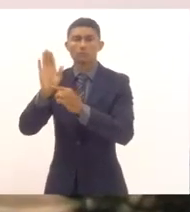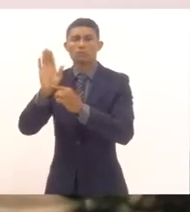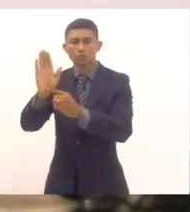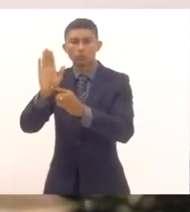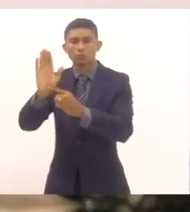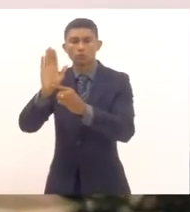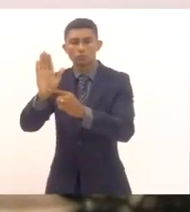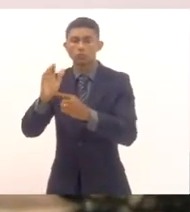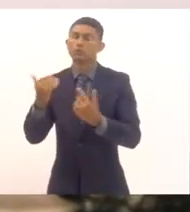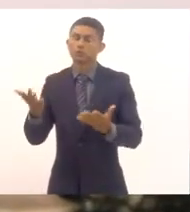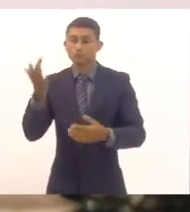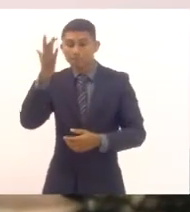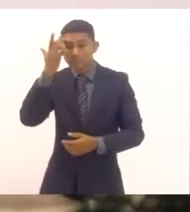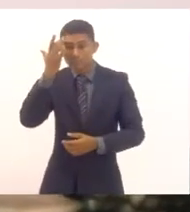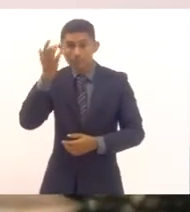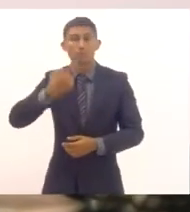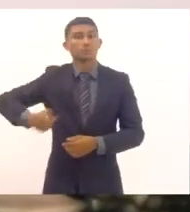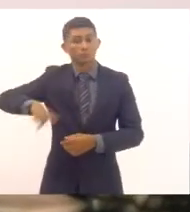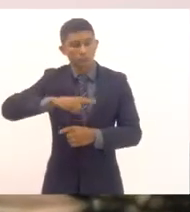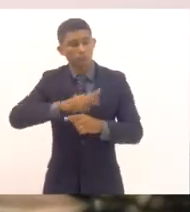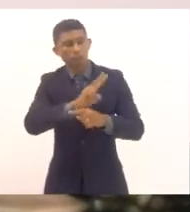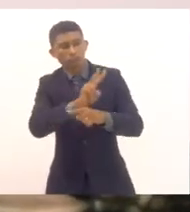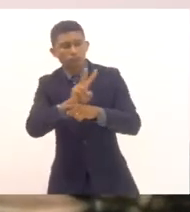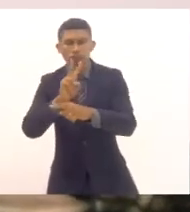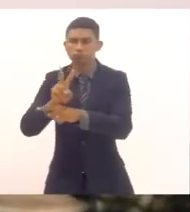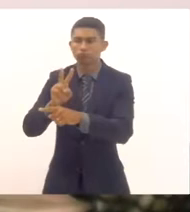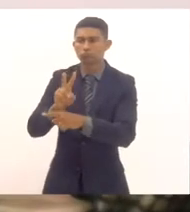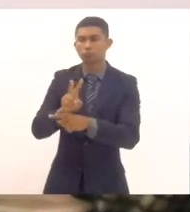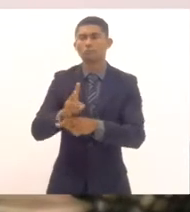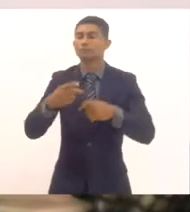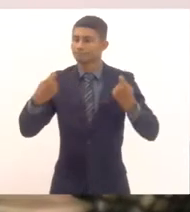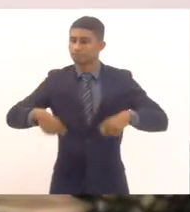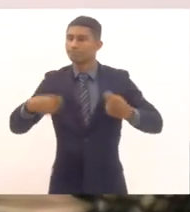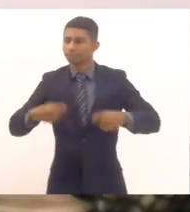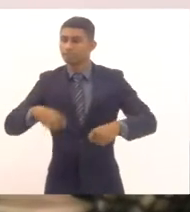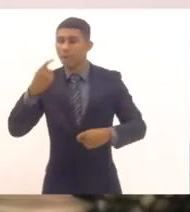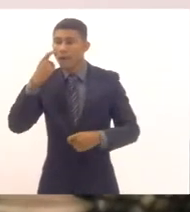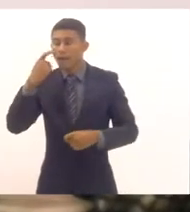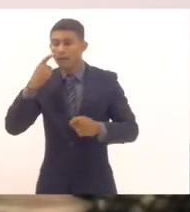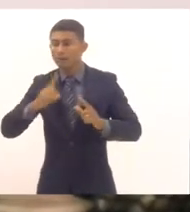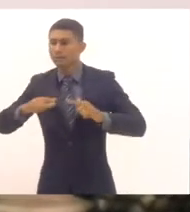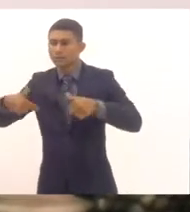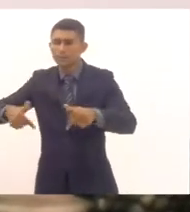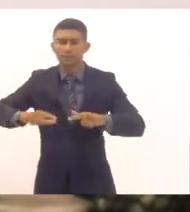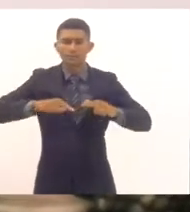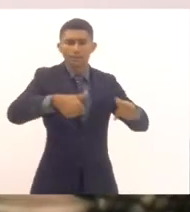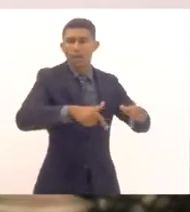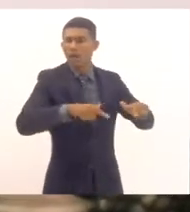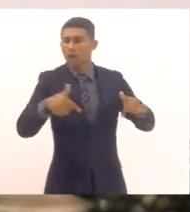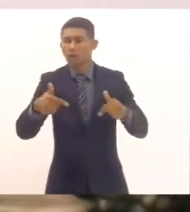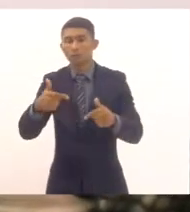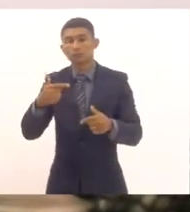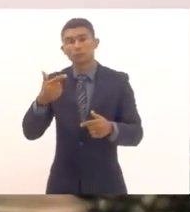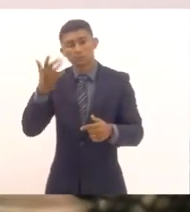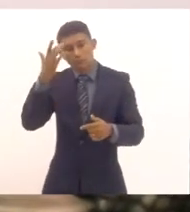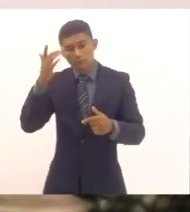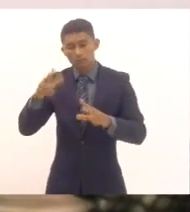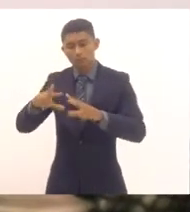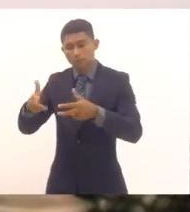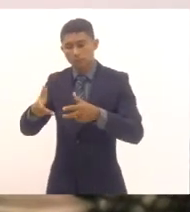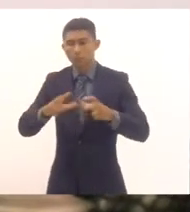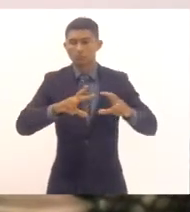para poder monitorar um pouco mais a continuidade dessas ações que houvesse por Parte dessas duas